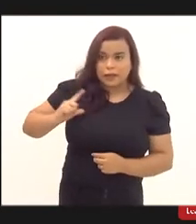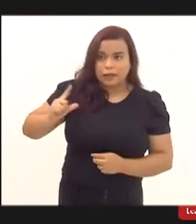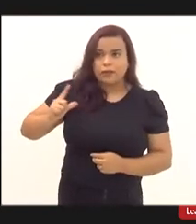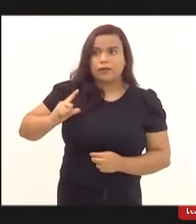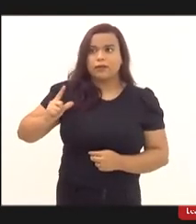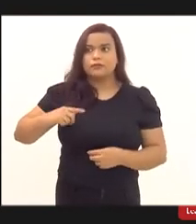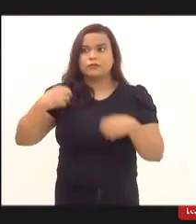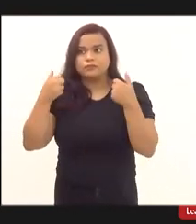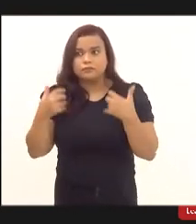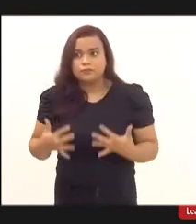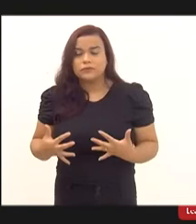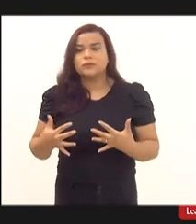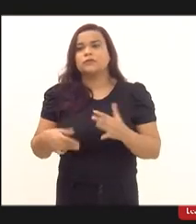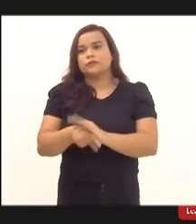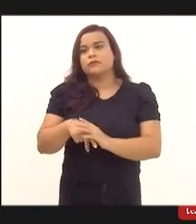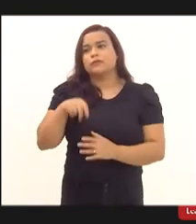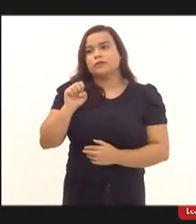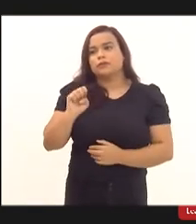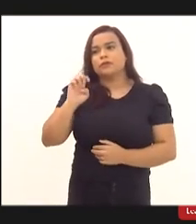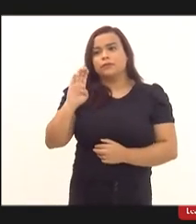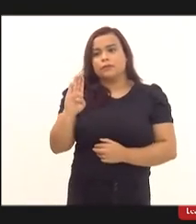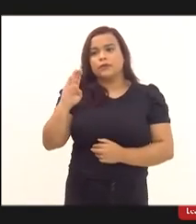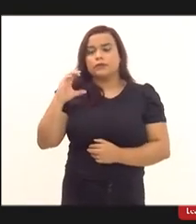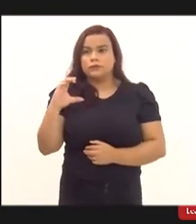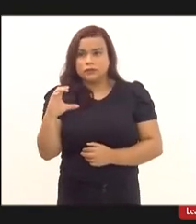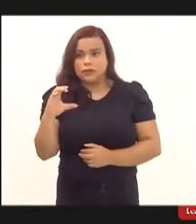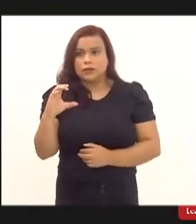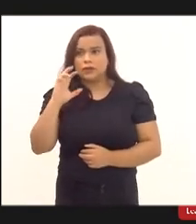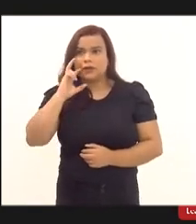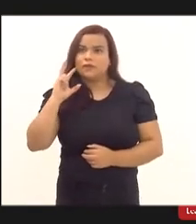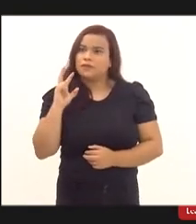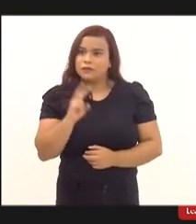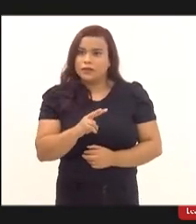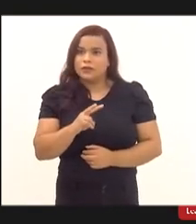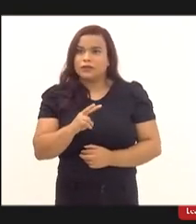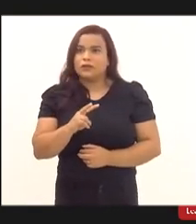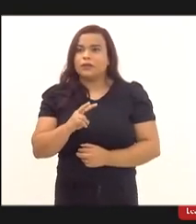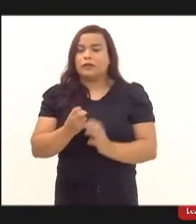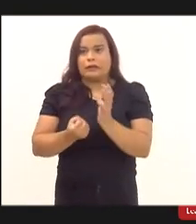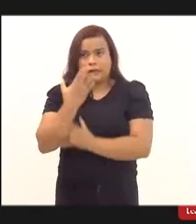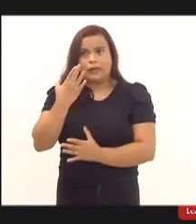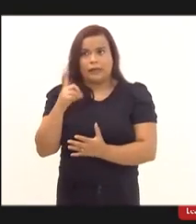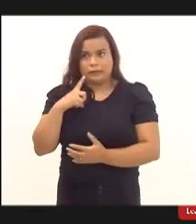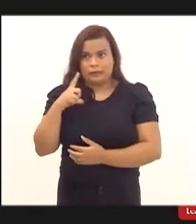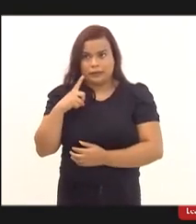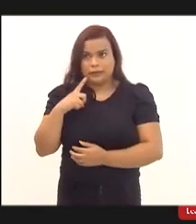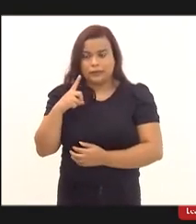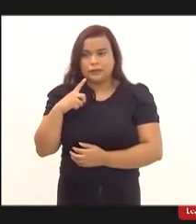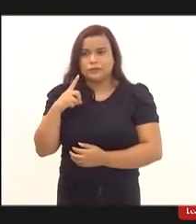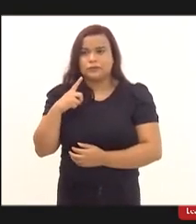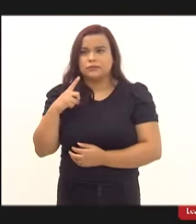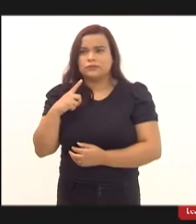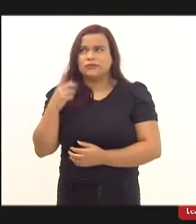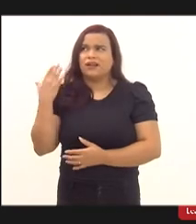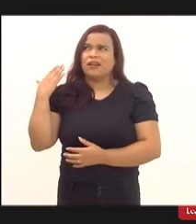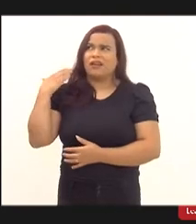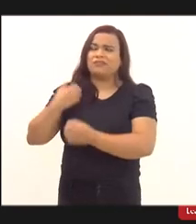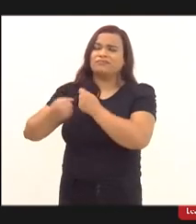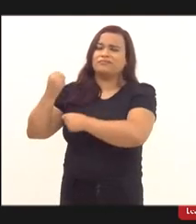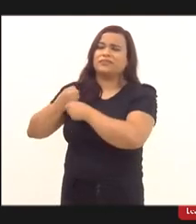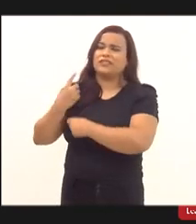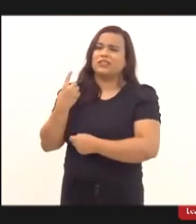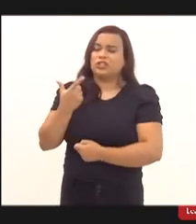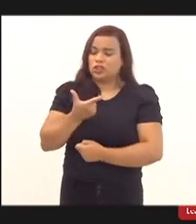declarados pela IBC Ao serem ao ser criada lá em